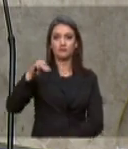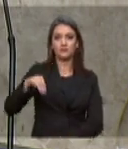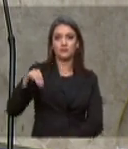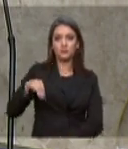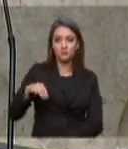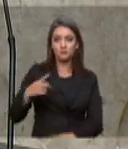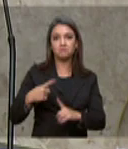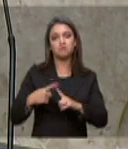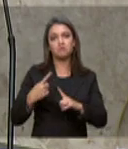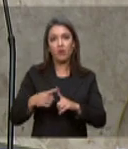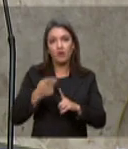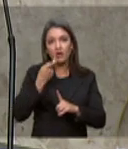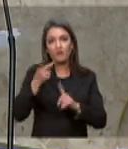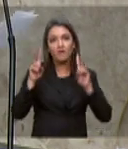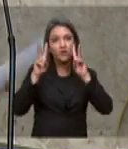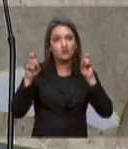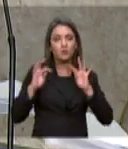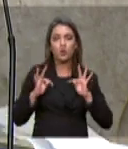as ações.